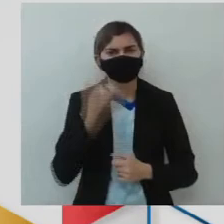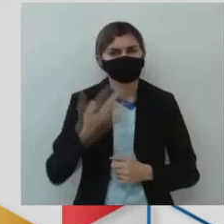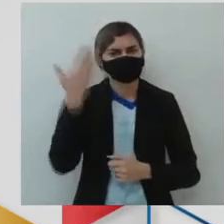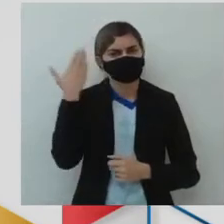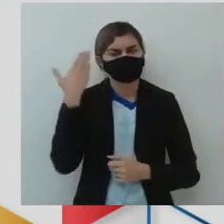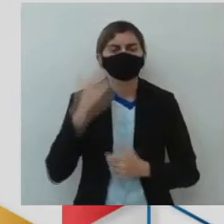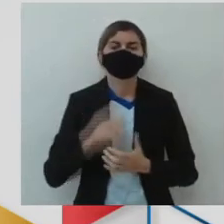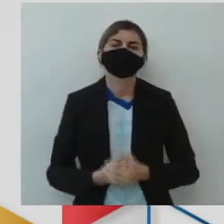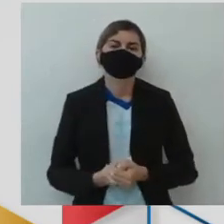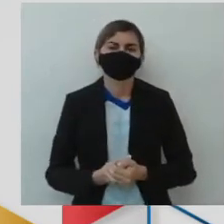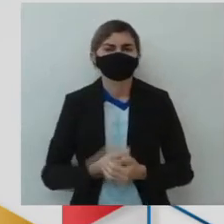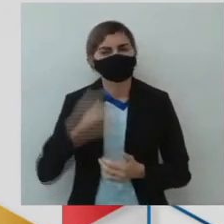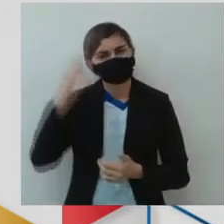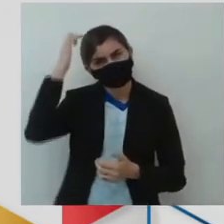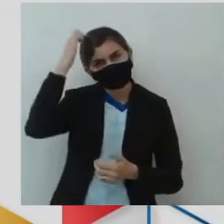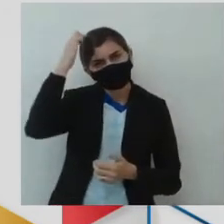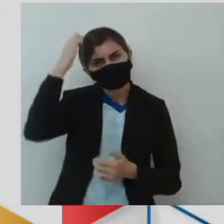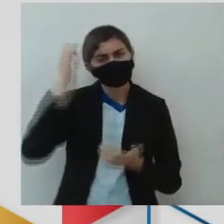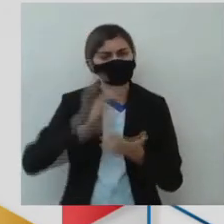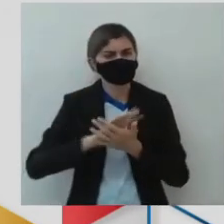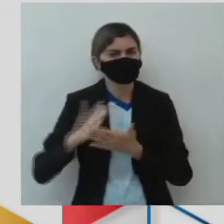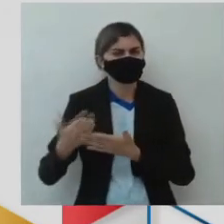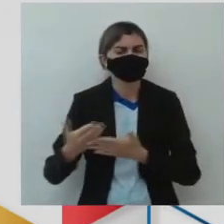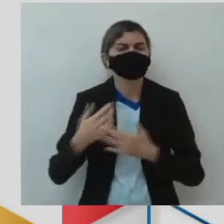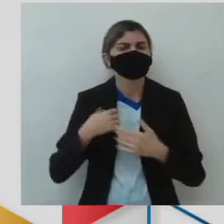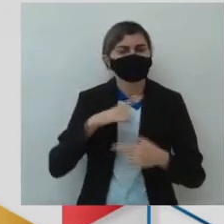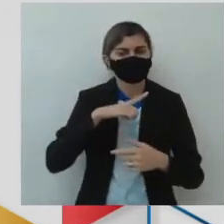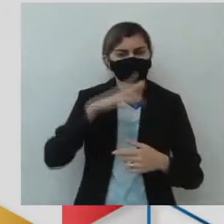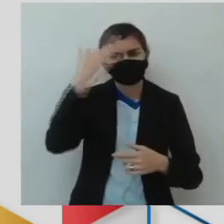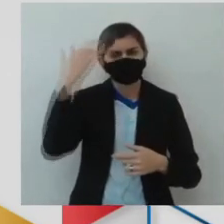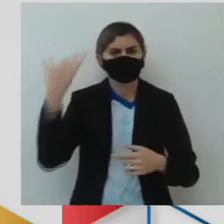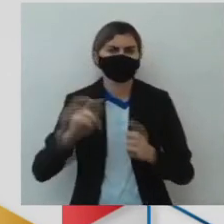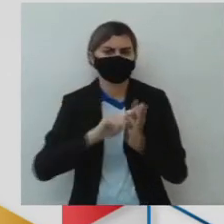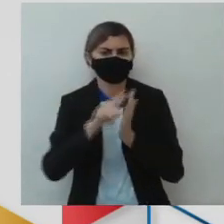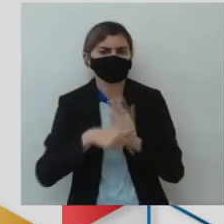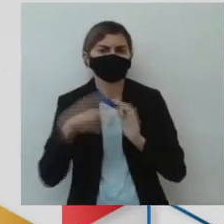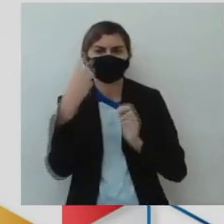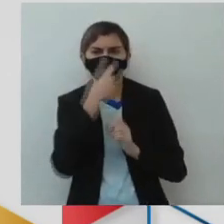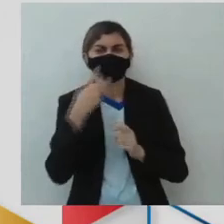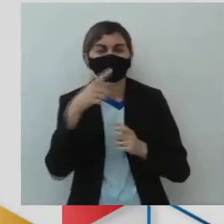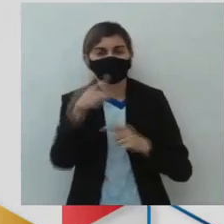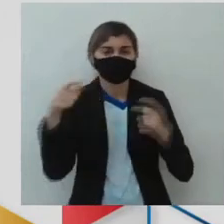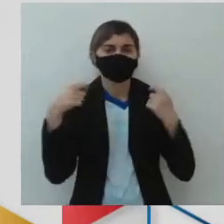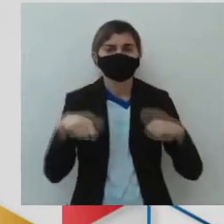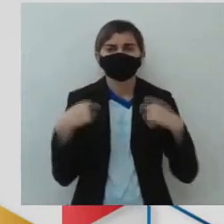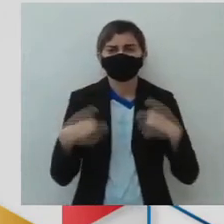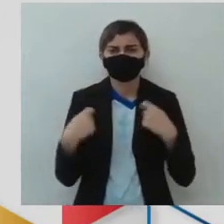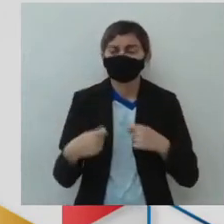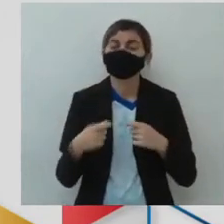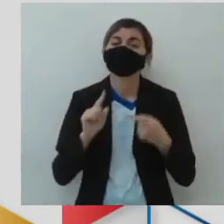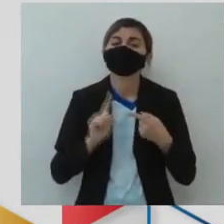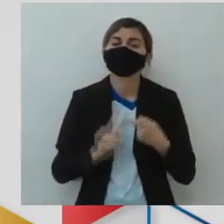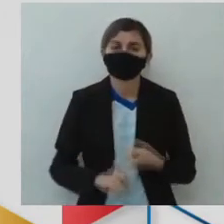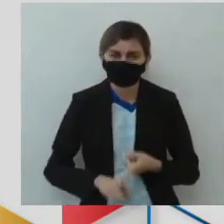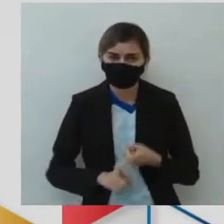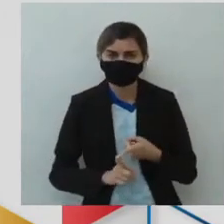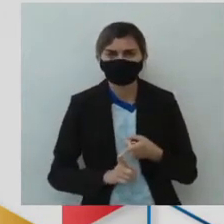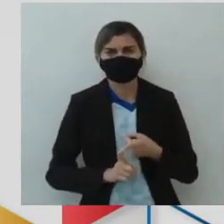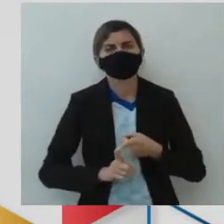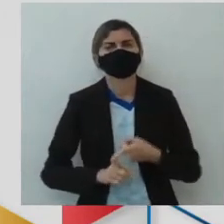o Rosene Rosene tudo para ter sucesso nos gêneros orais você precisa de